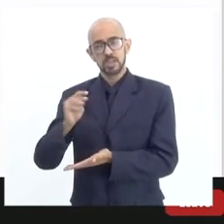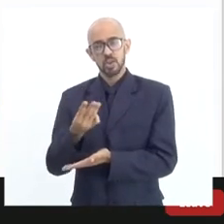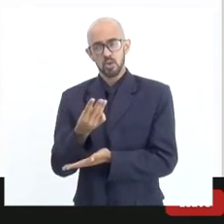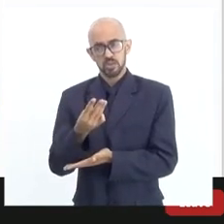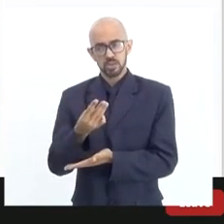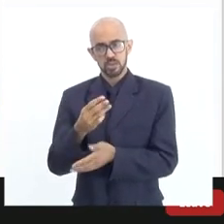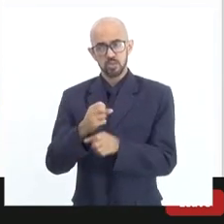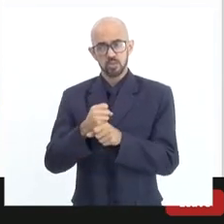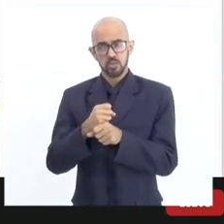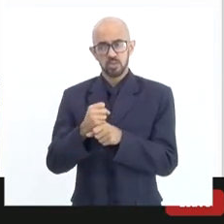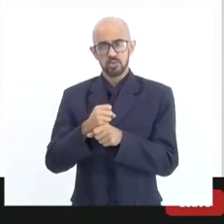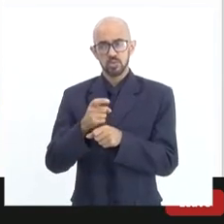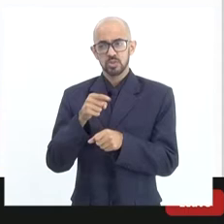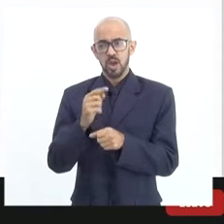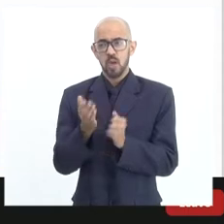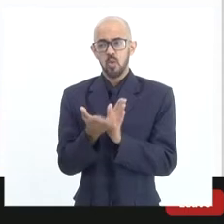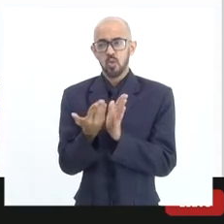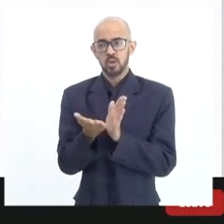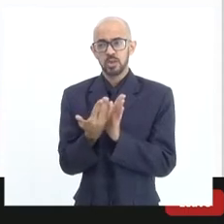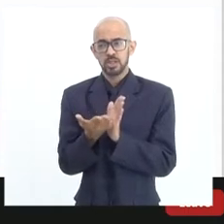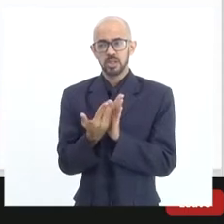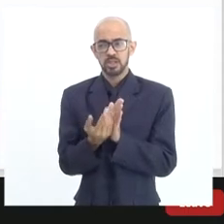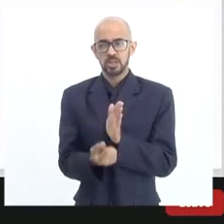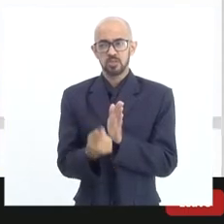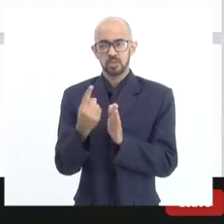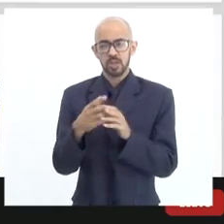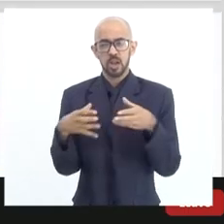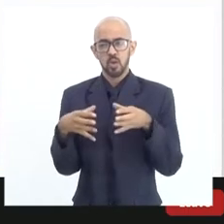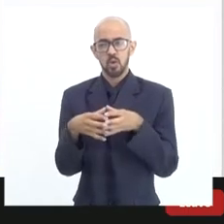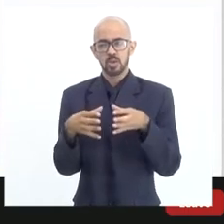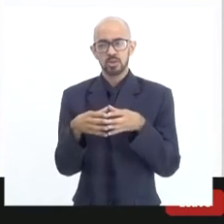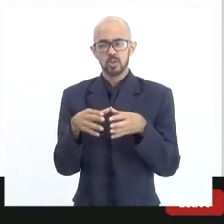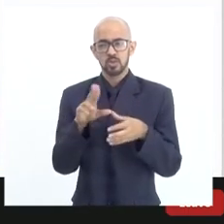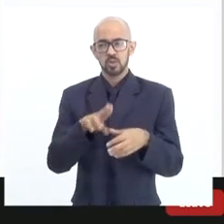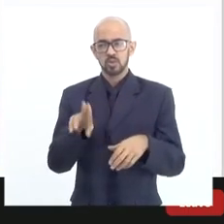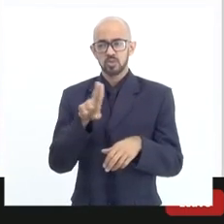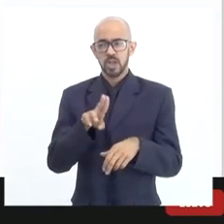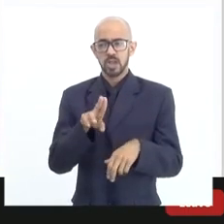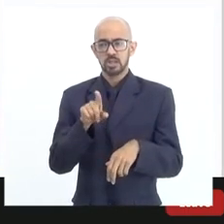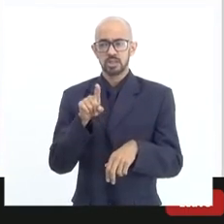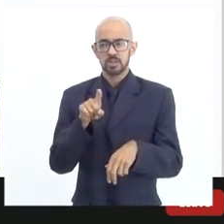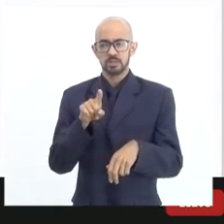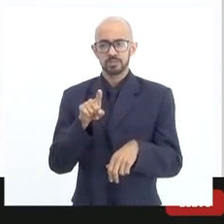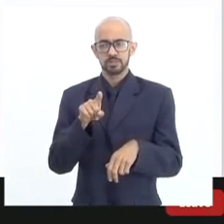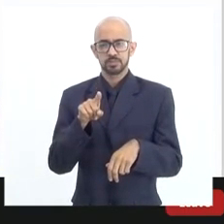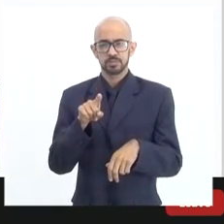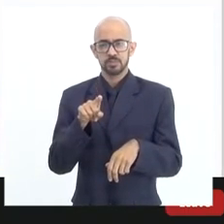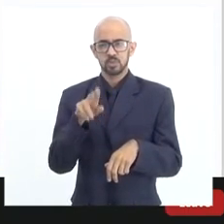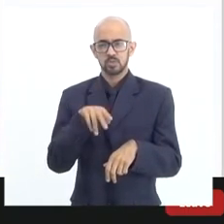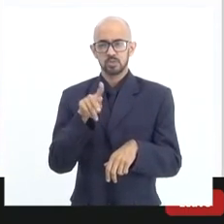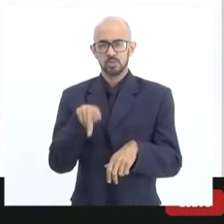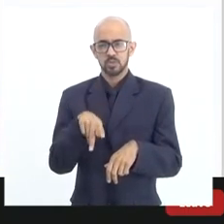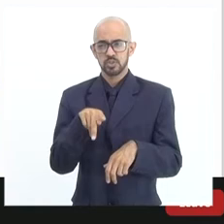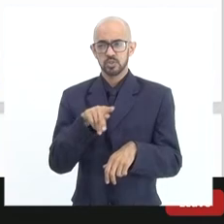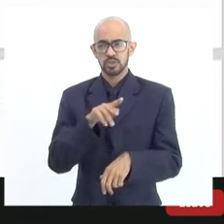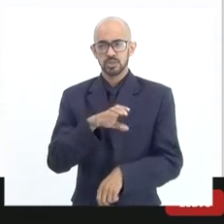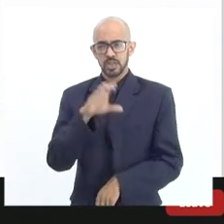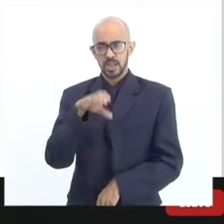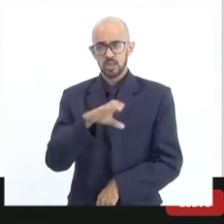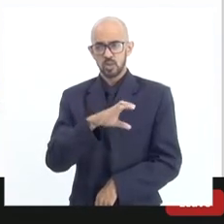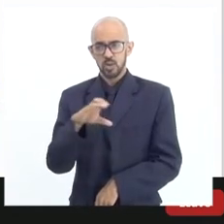livro, um dos livros das coleções usadas pelos professores católicos, e é um